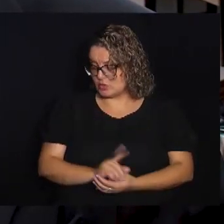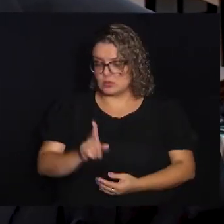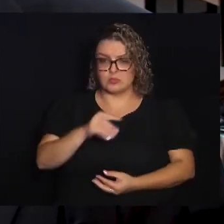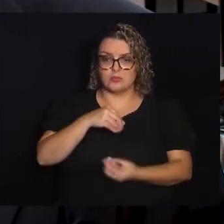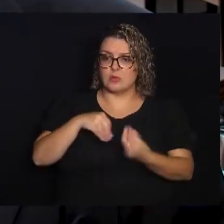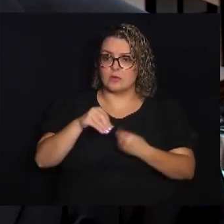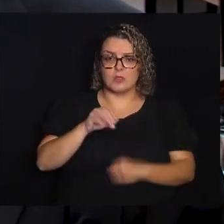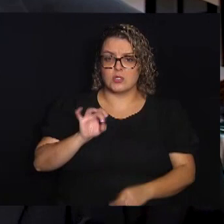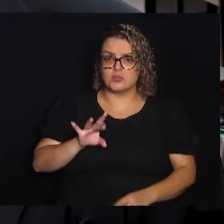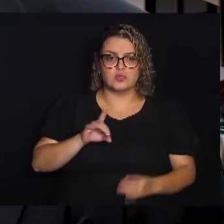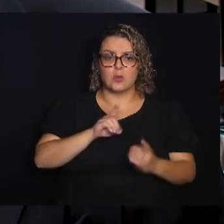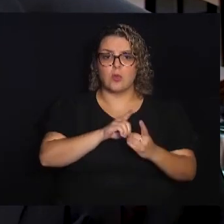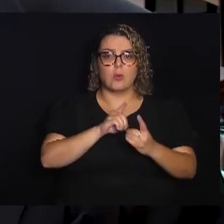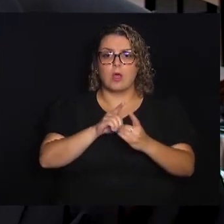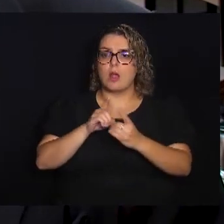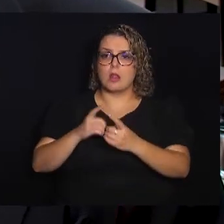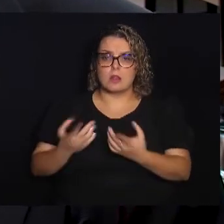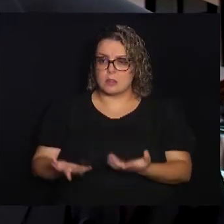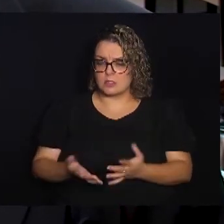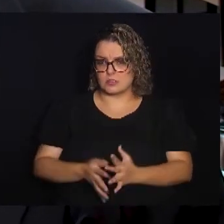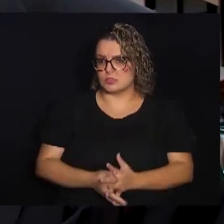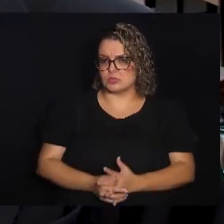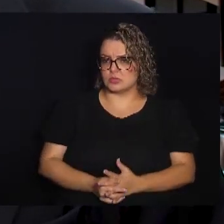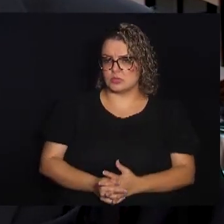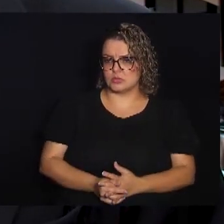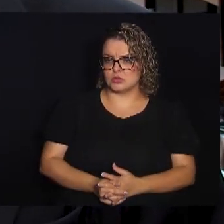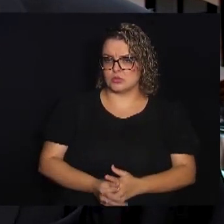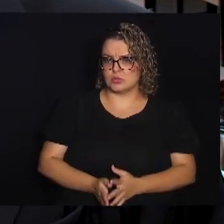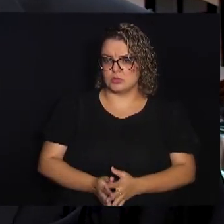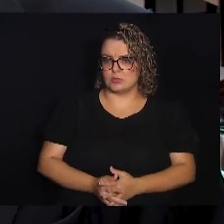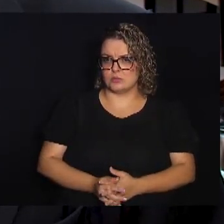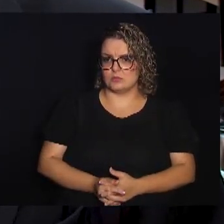não envolve só um atendimento